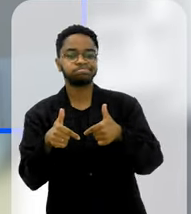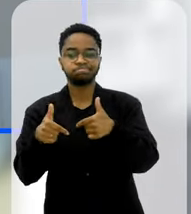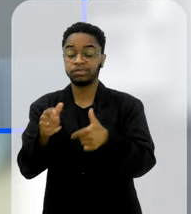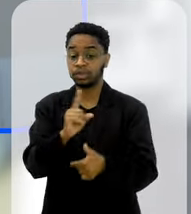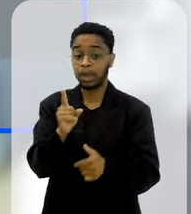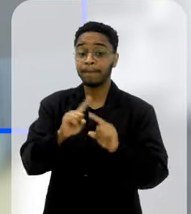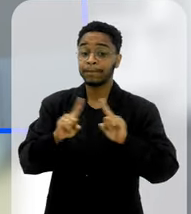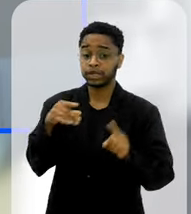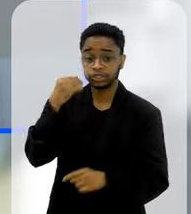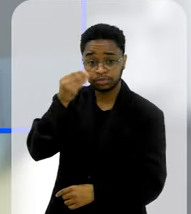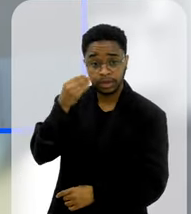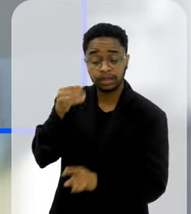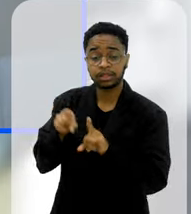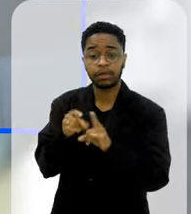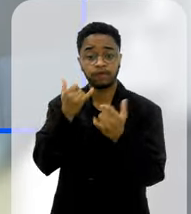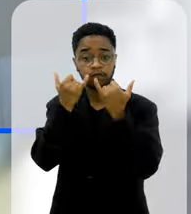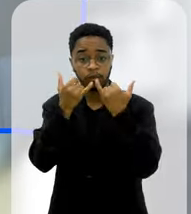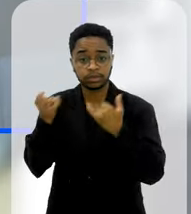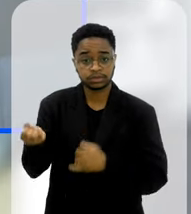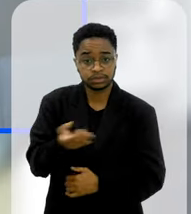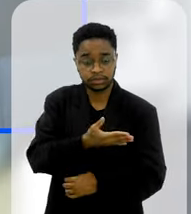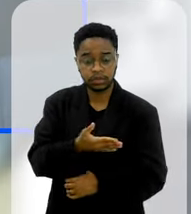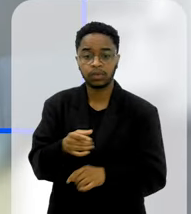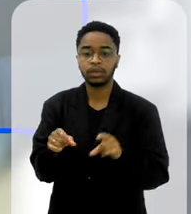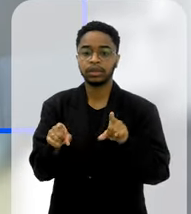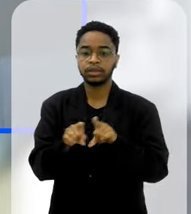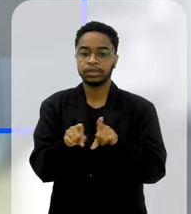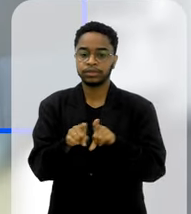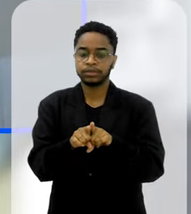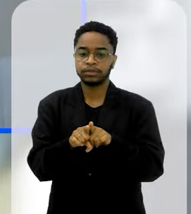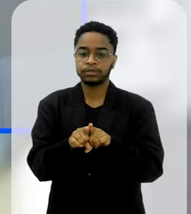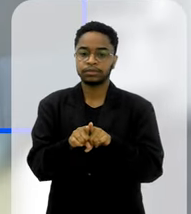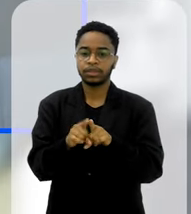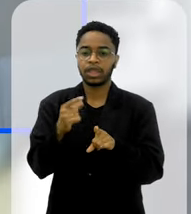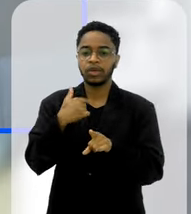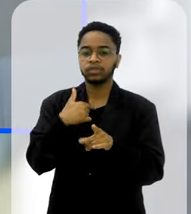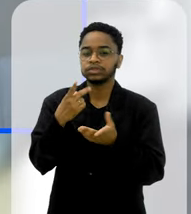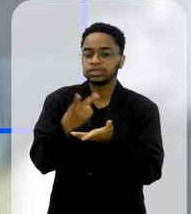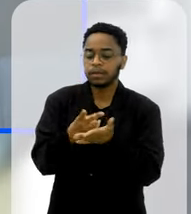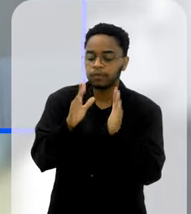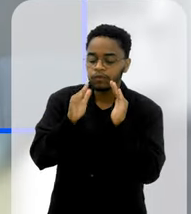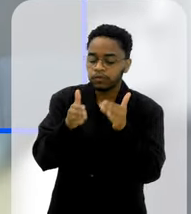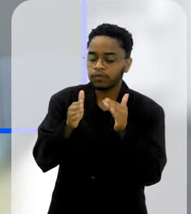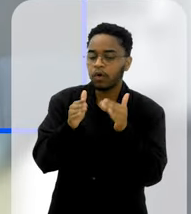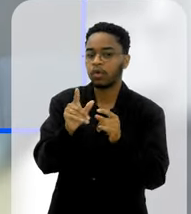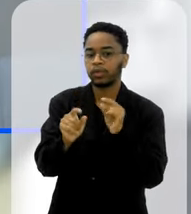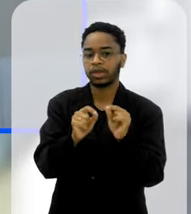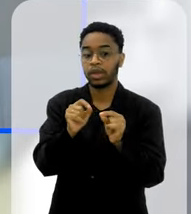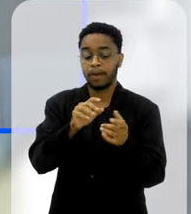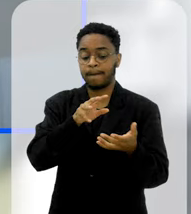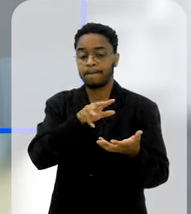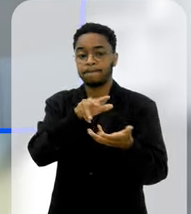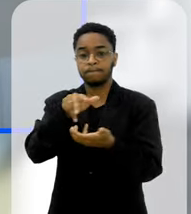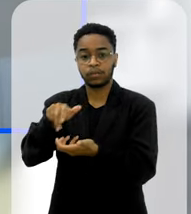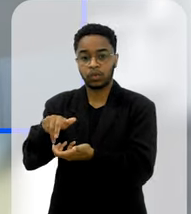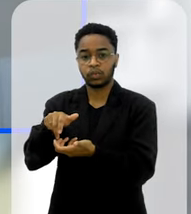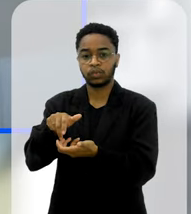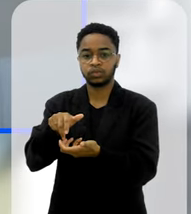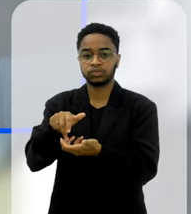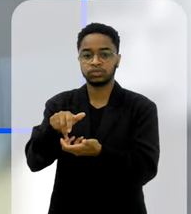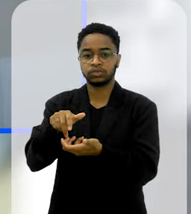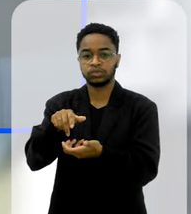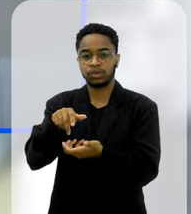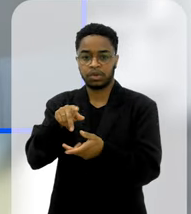mas experiências e novas informações. Ou seja, eu bato muito nessa tecla que o